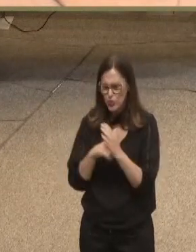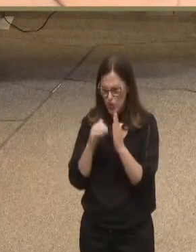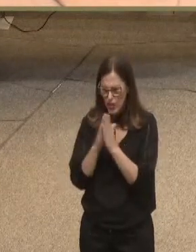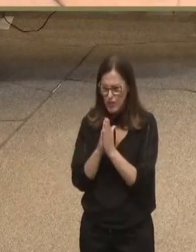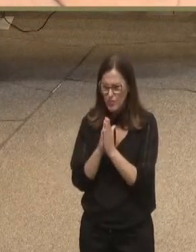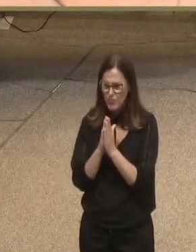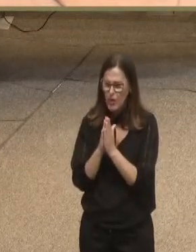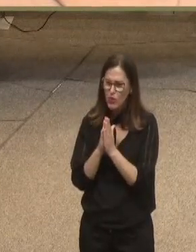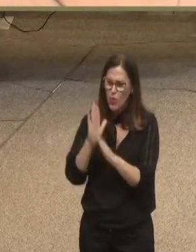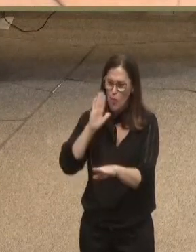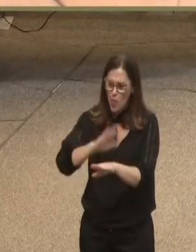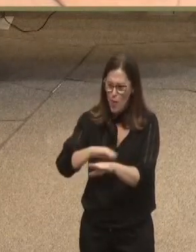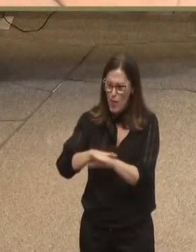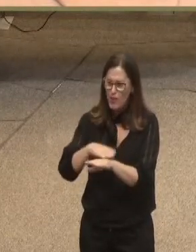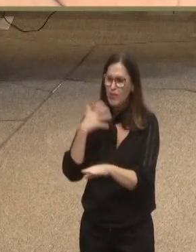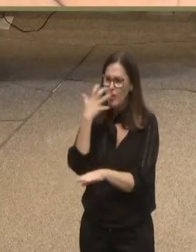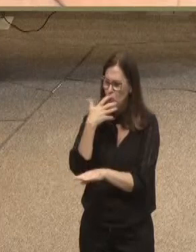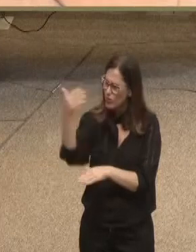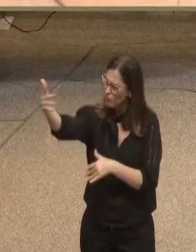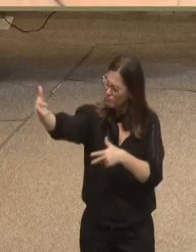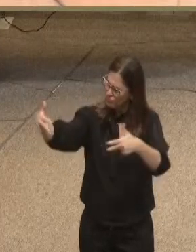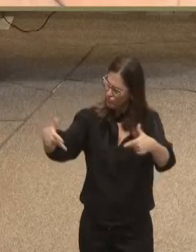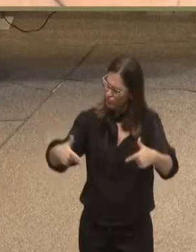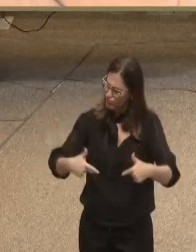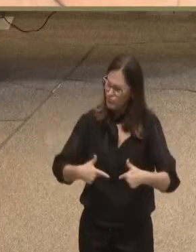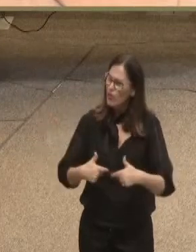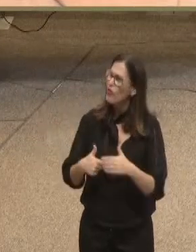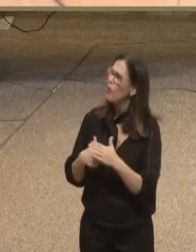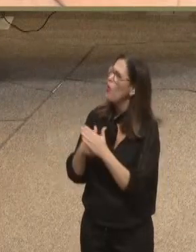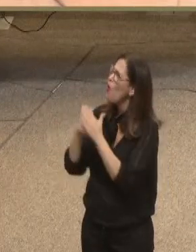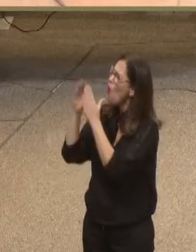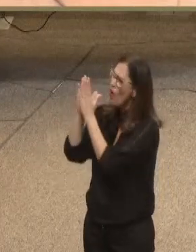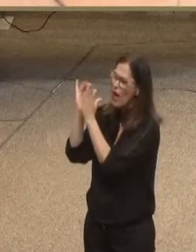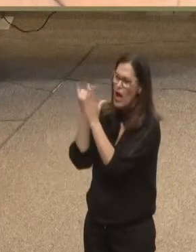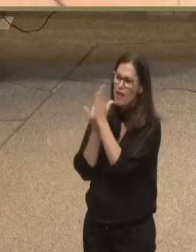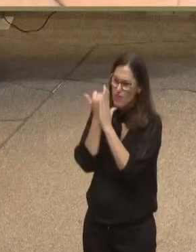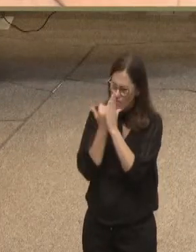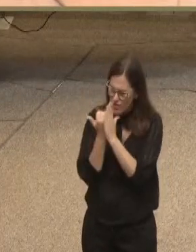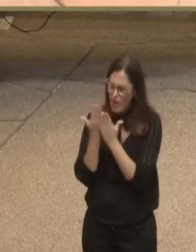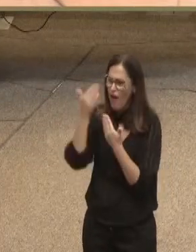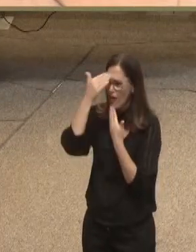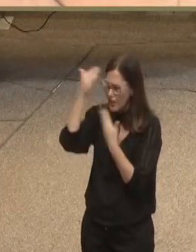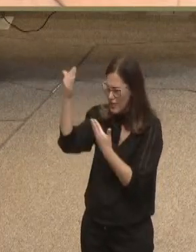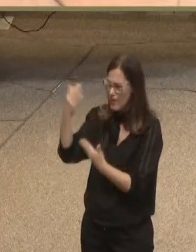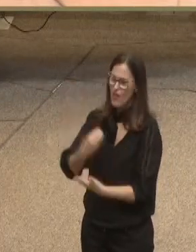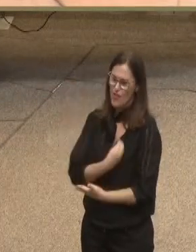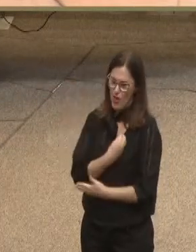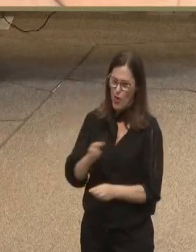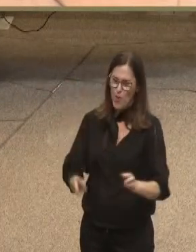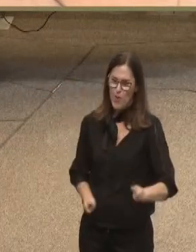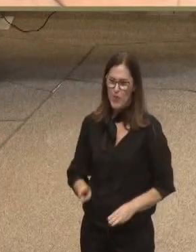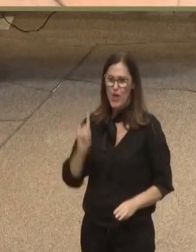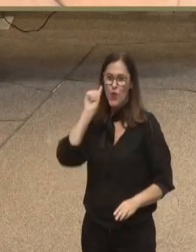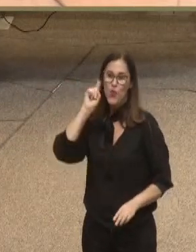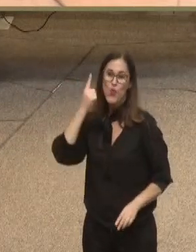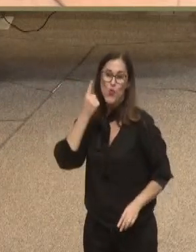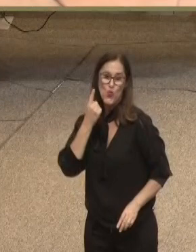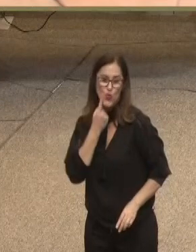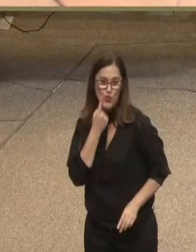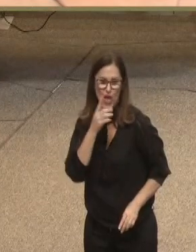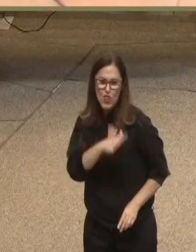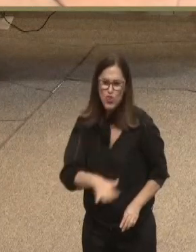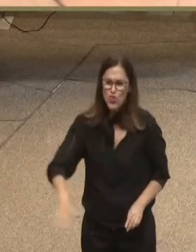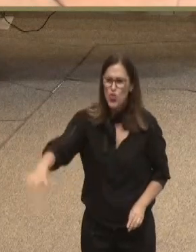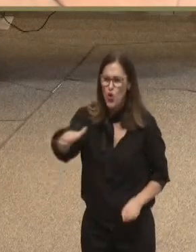saia do seu lugar, venha à frente, nós vamos interceder ao Senhor e agradecer a Deus pela vida do Ministério com Surdos e de toda a